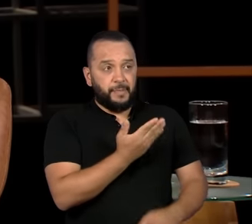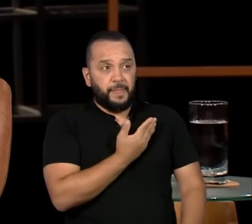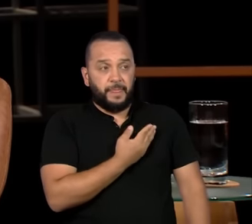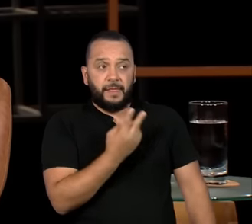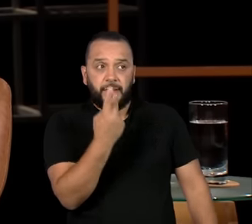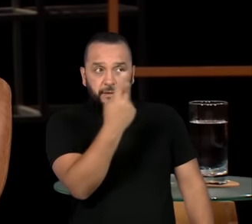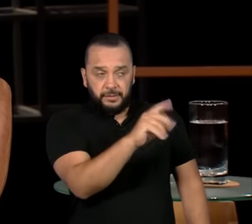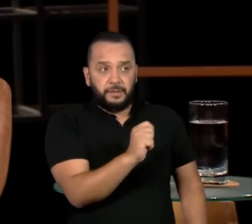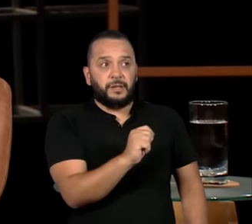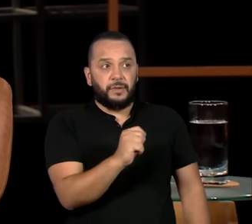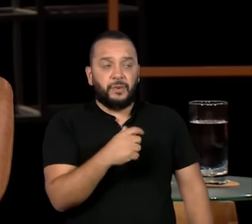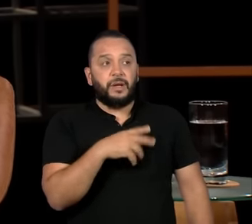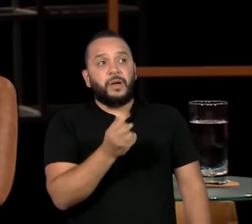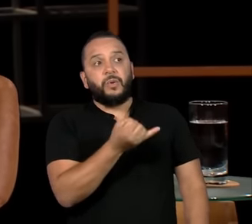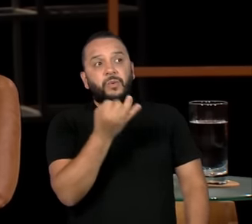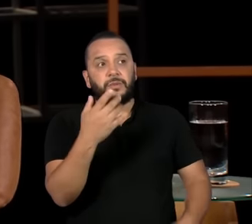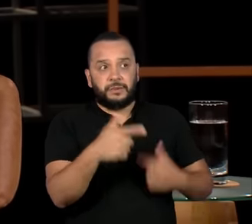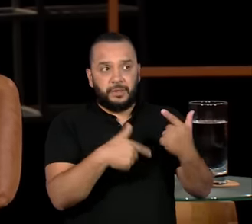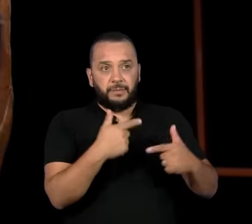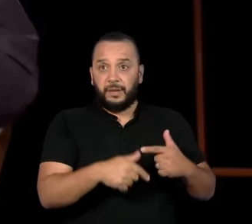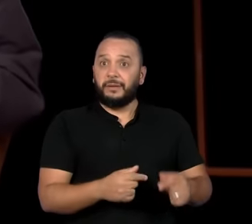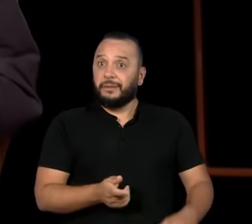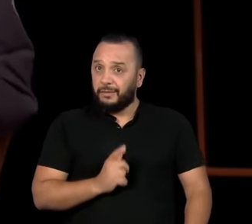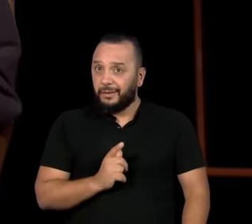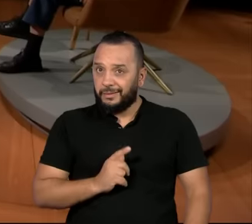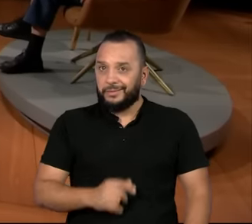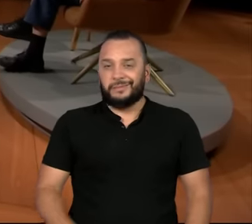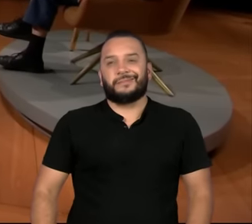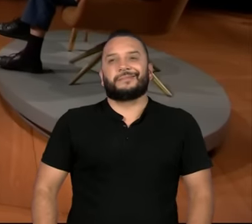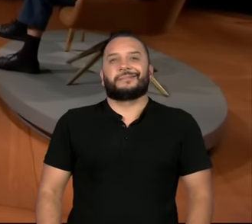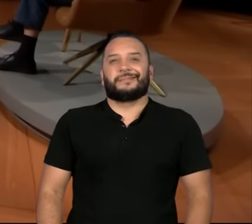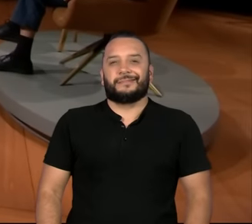seu em alguns desses trabalhos. Ah, tem? Olha lá. Juliana.